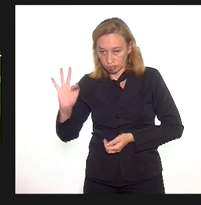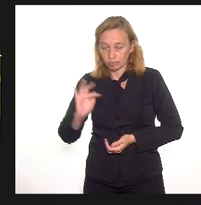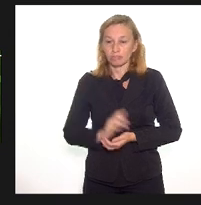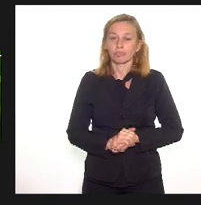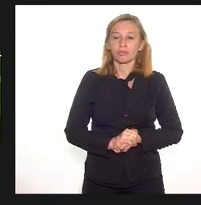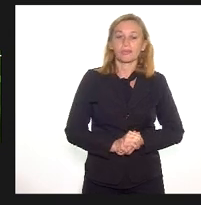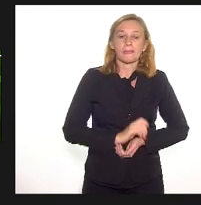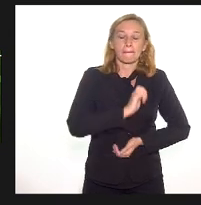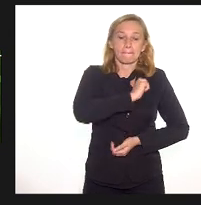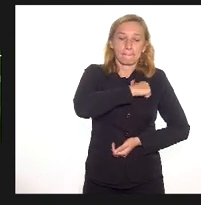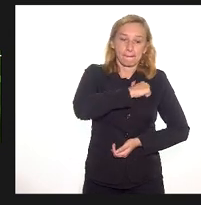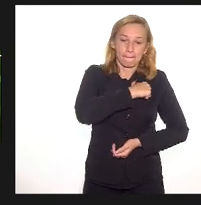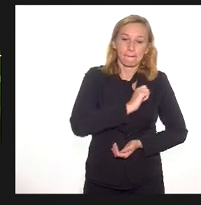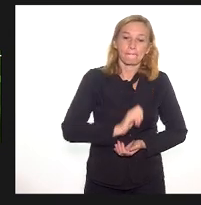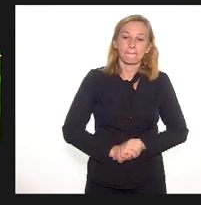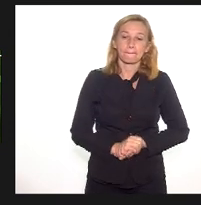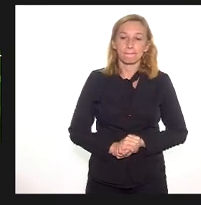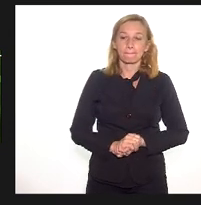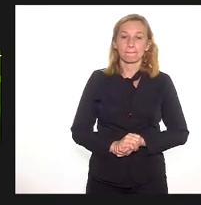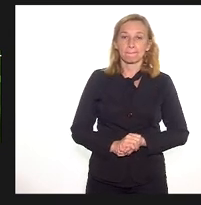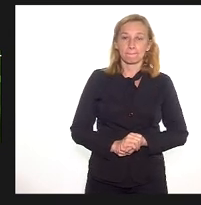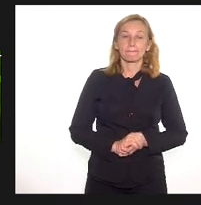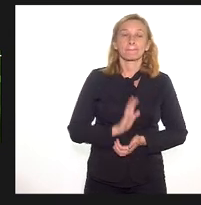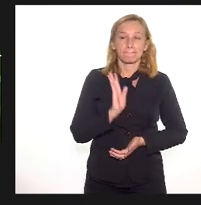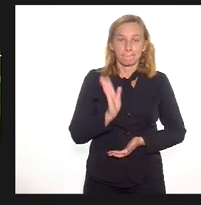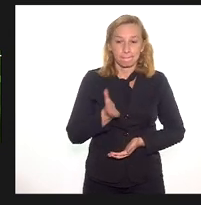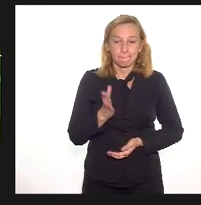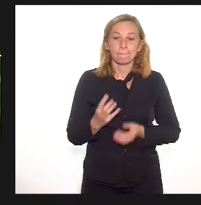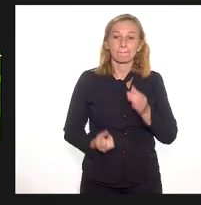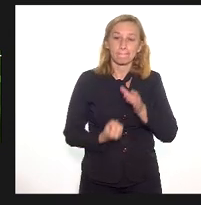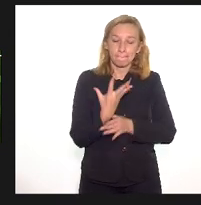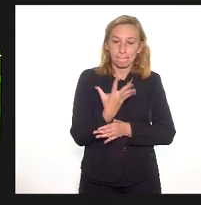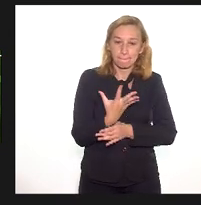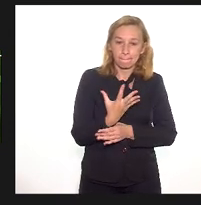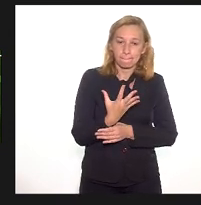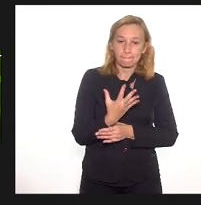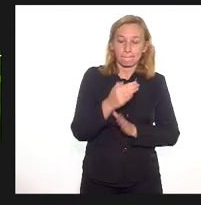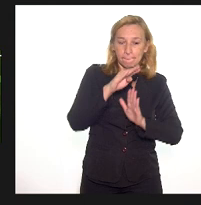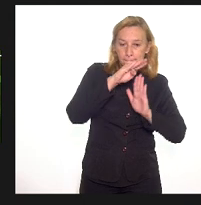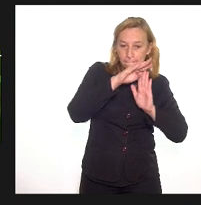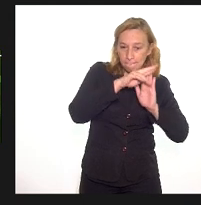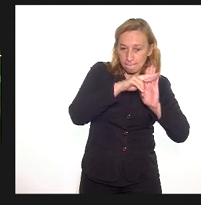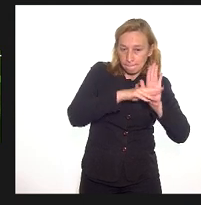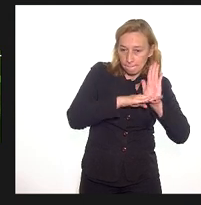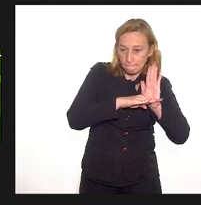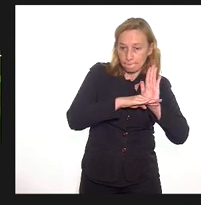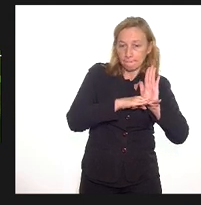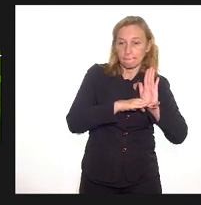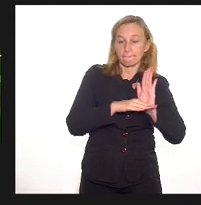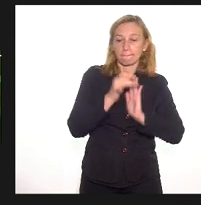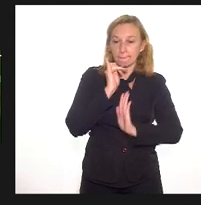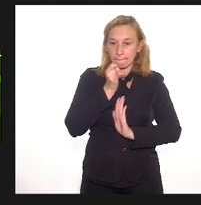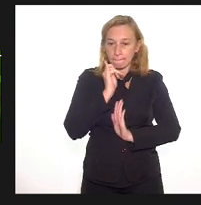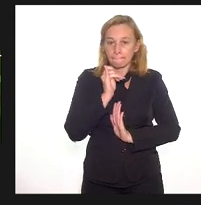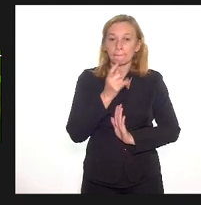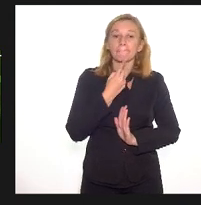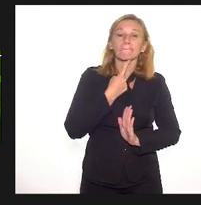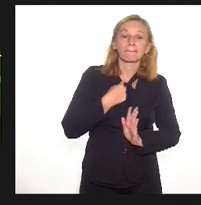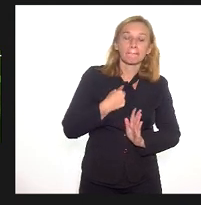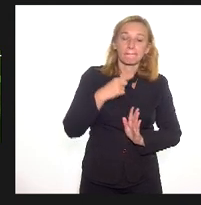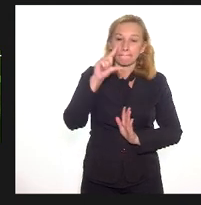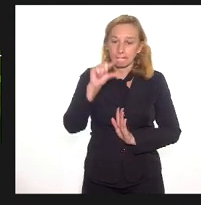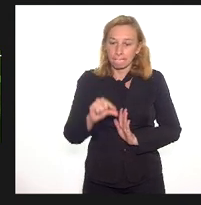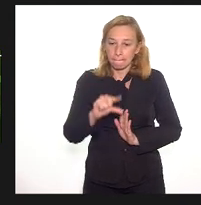fiscal digital, nota fiscal eletrônica, ou seja, já foram criados parâmetros e relatórios, conforme desejado, no seu